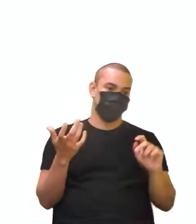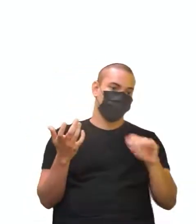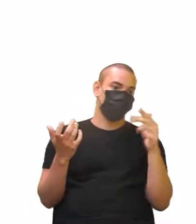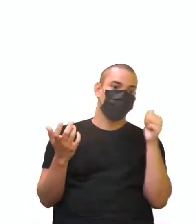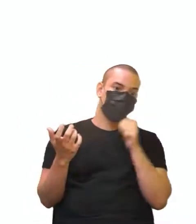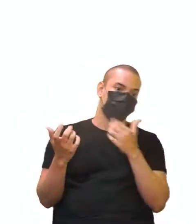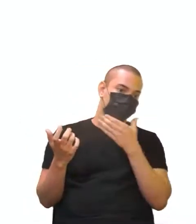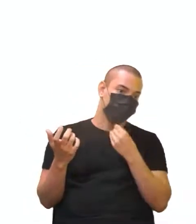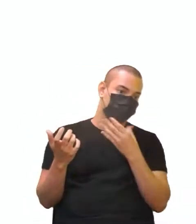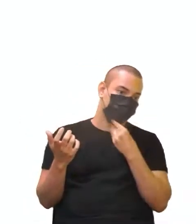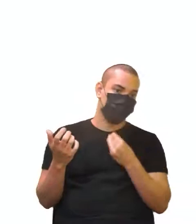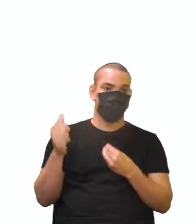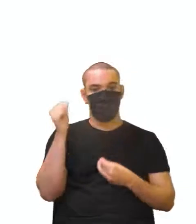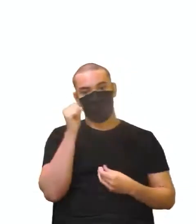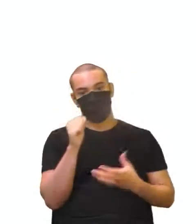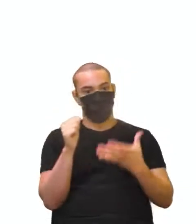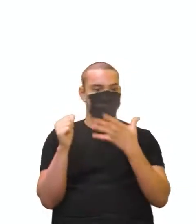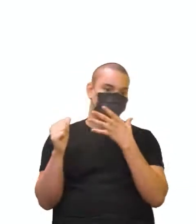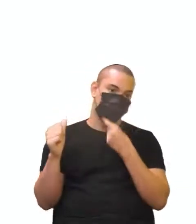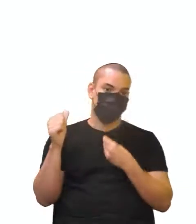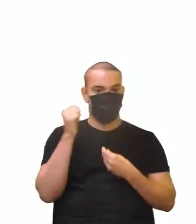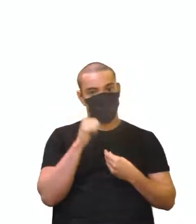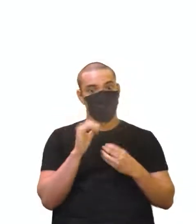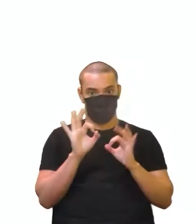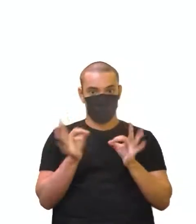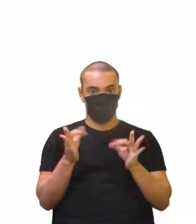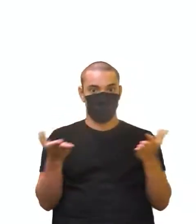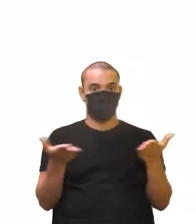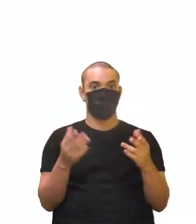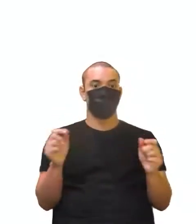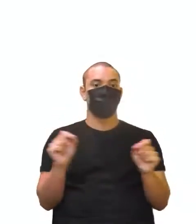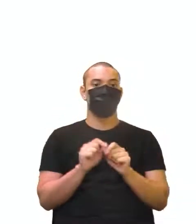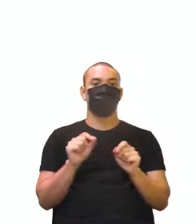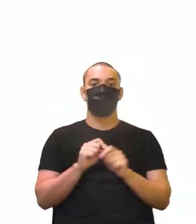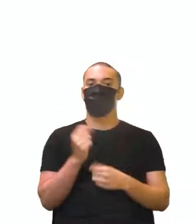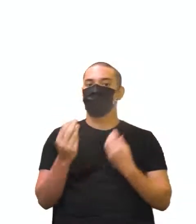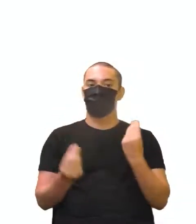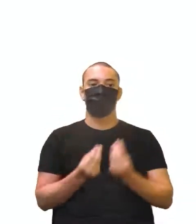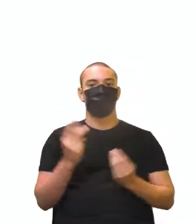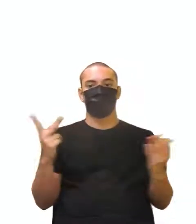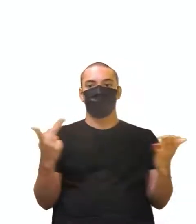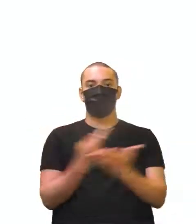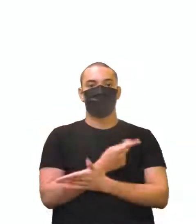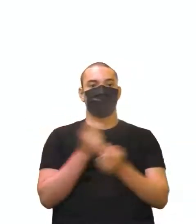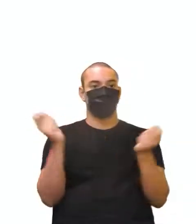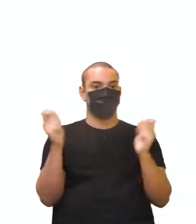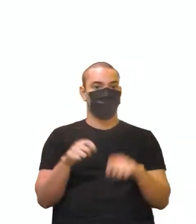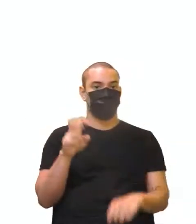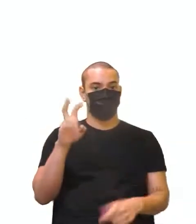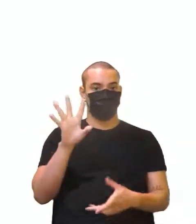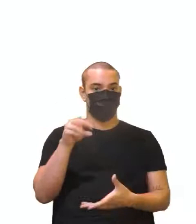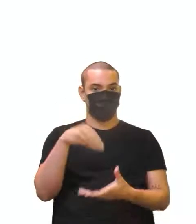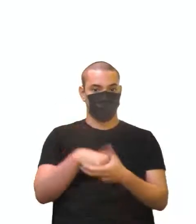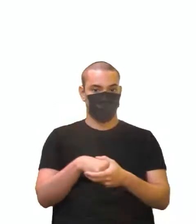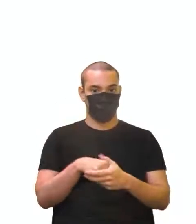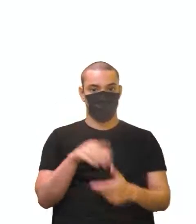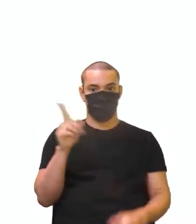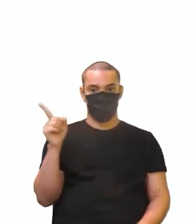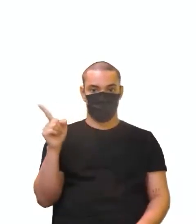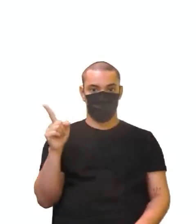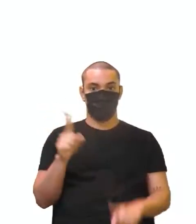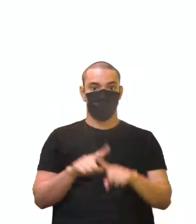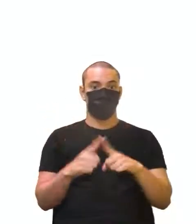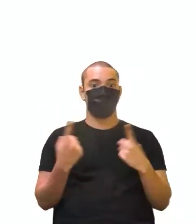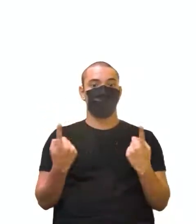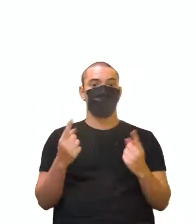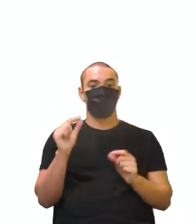coroa. Tá? E agora a probabilidade isolada de sair o número 5 no dado. Só que, olha